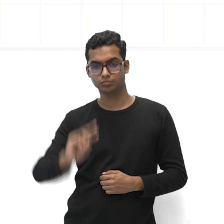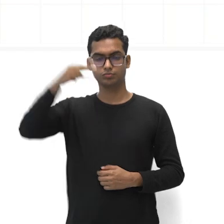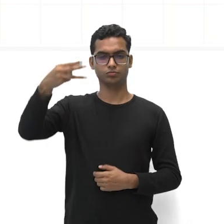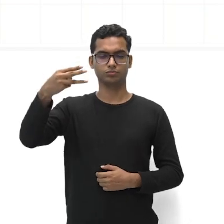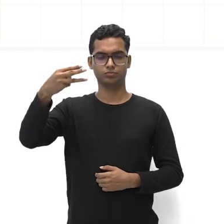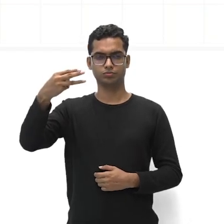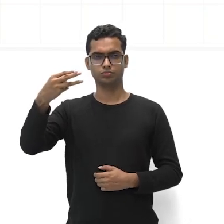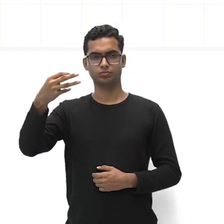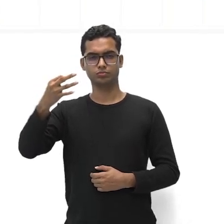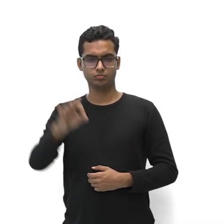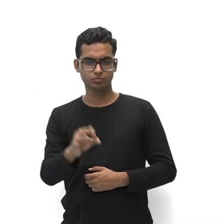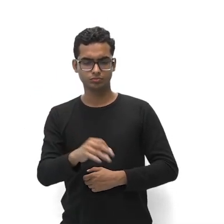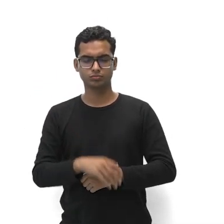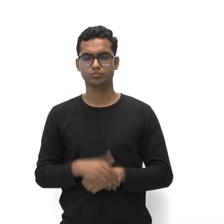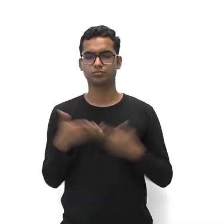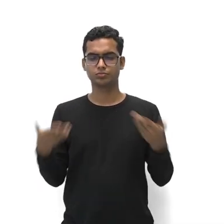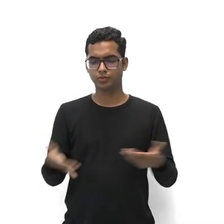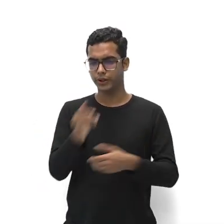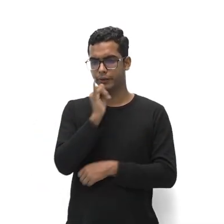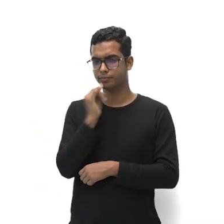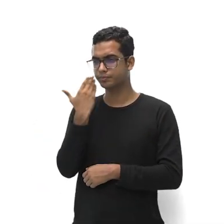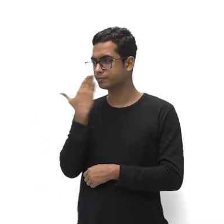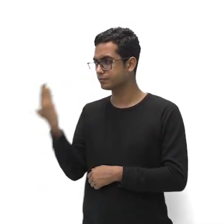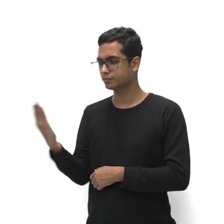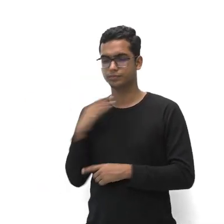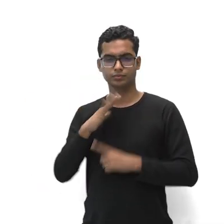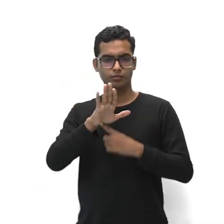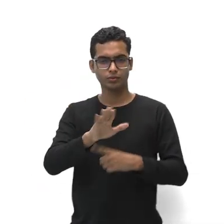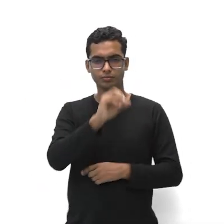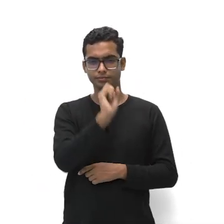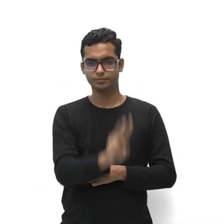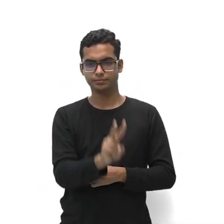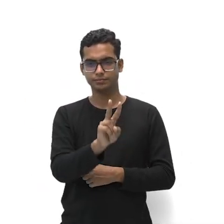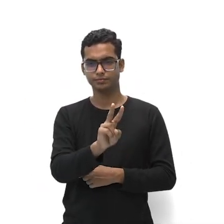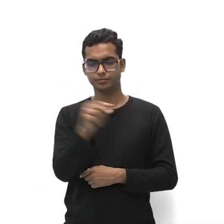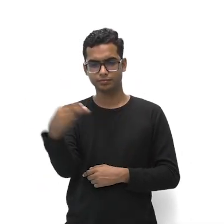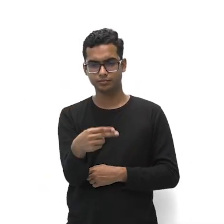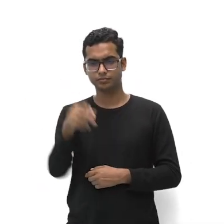aqui. V vai ser igual